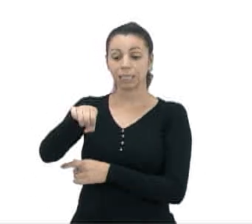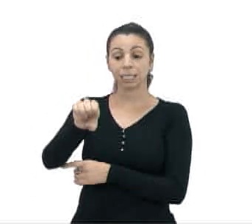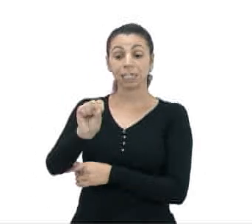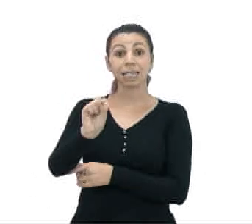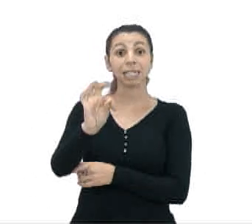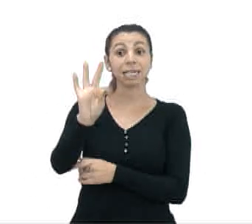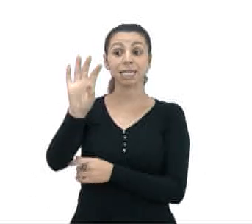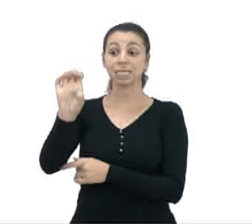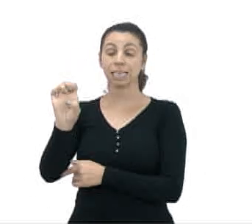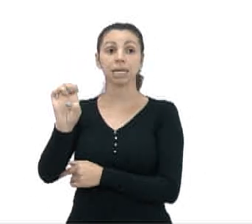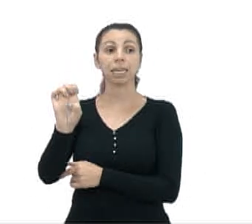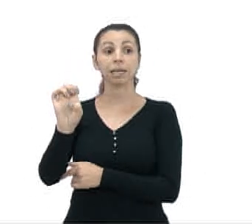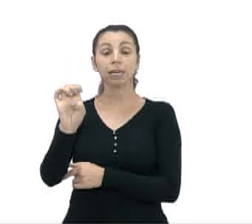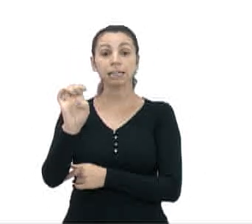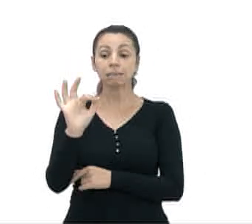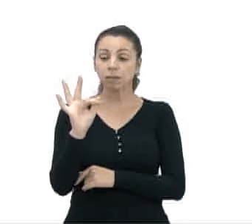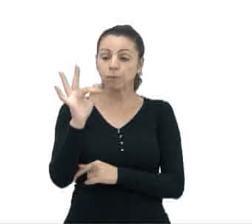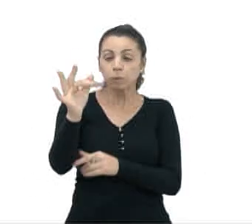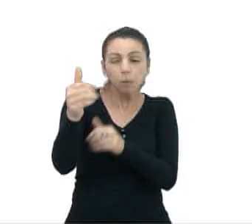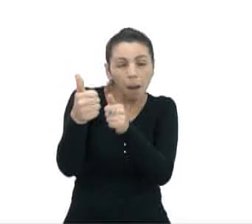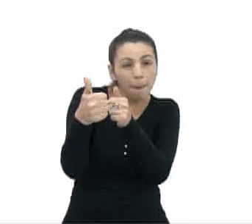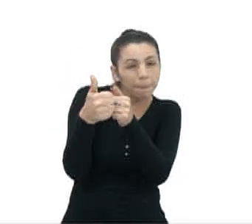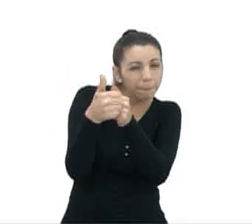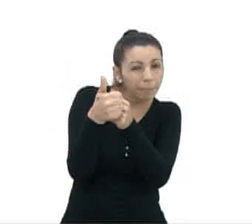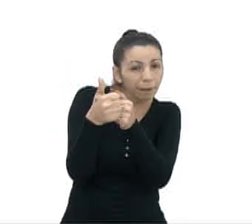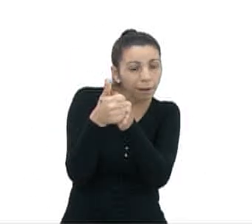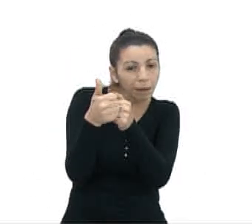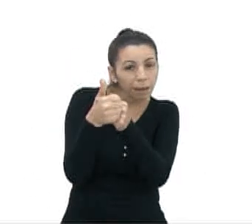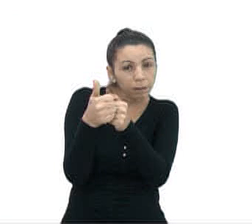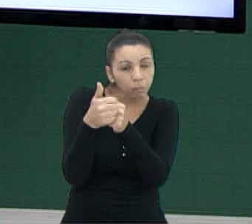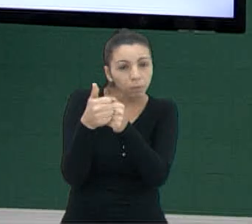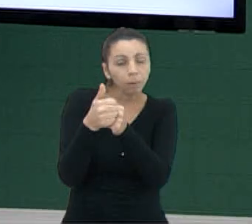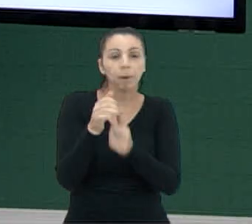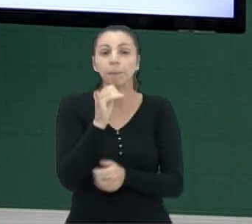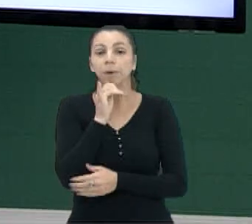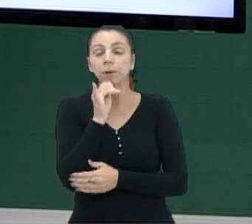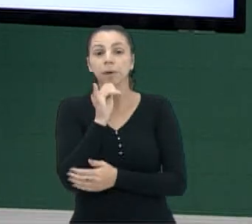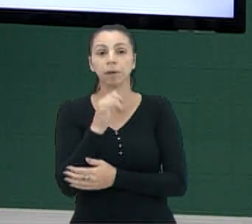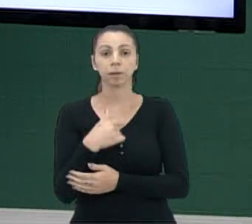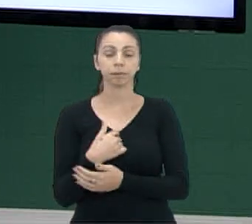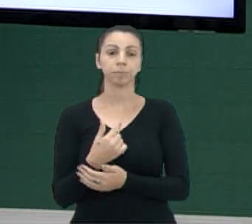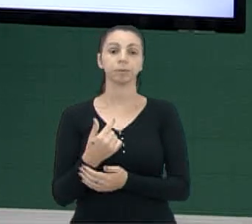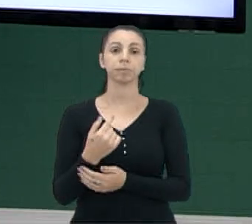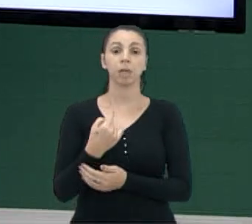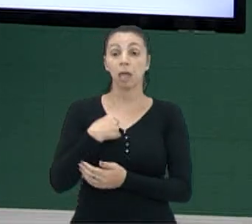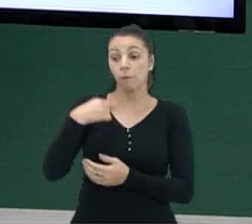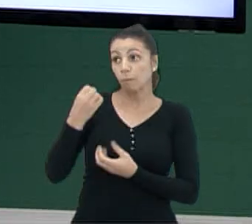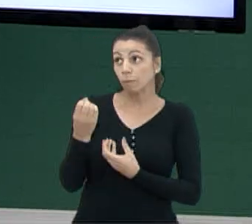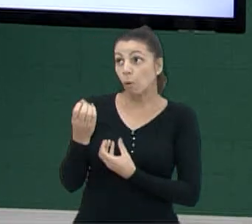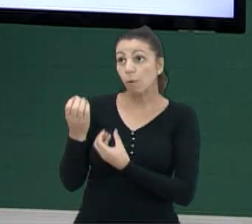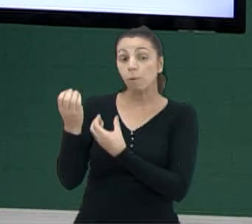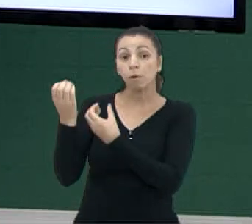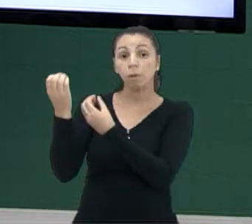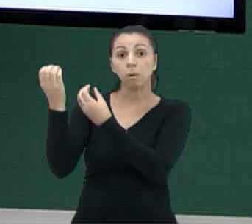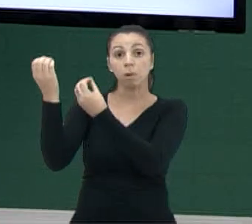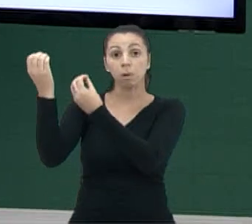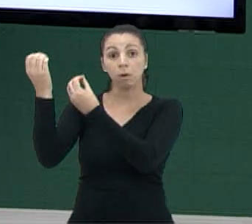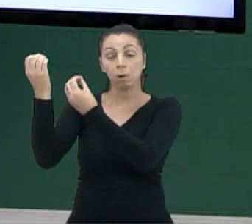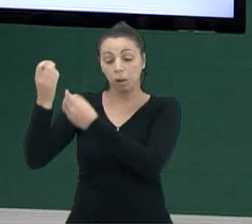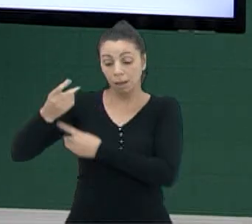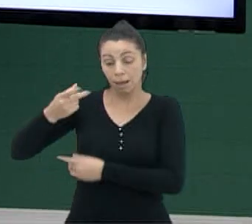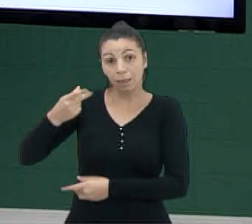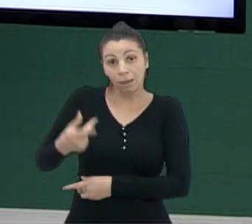aqui é se o futuro for muito próximo. Por exemplo, eu vou viajar